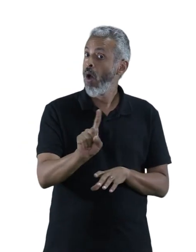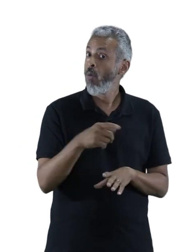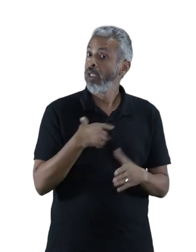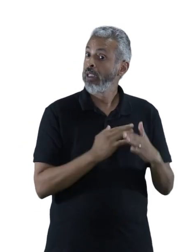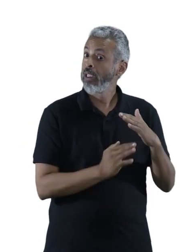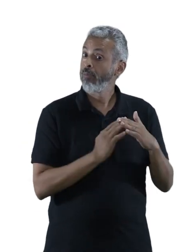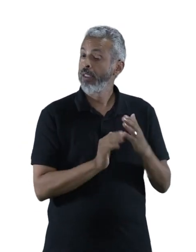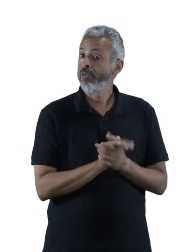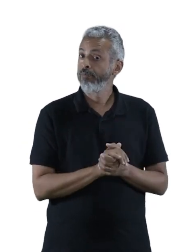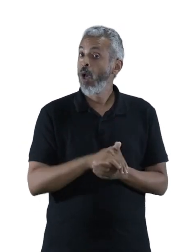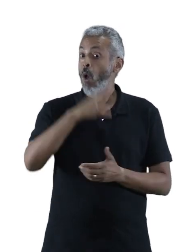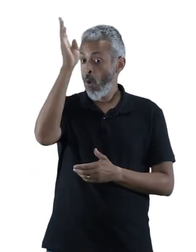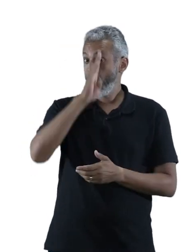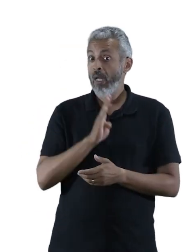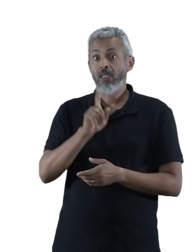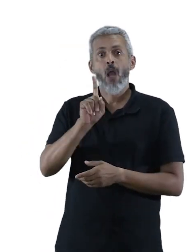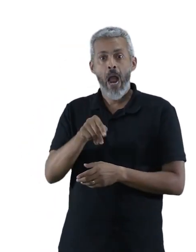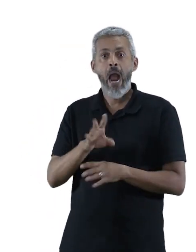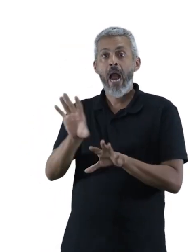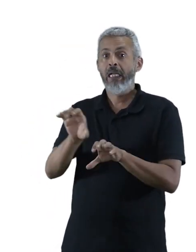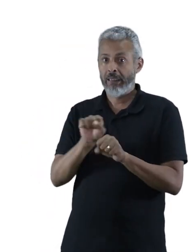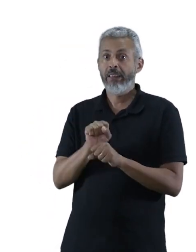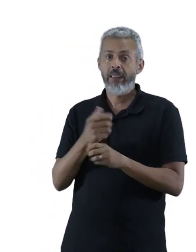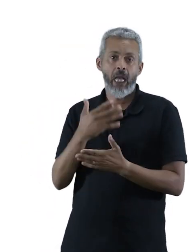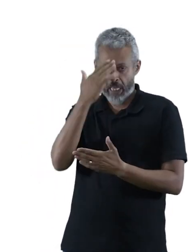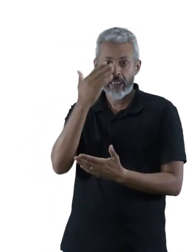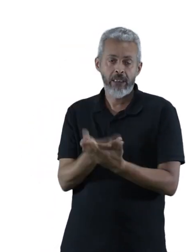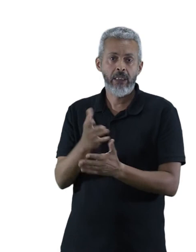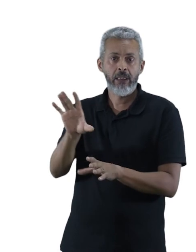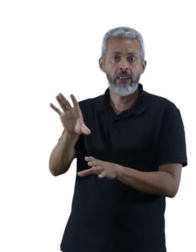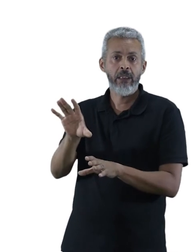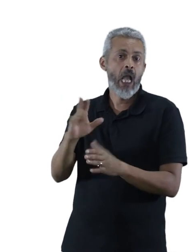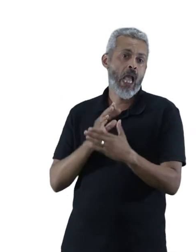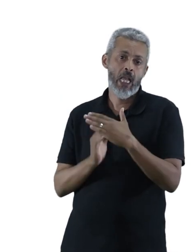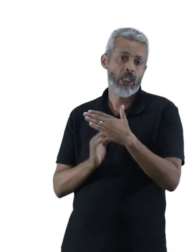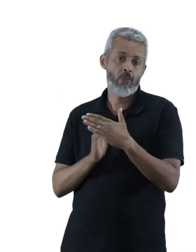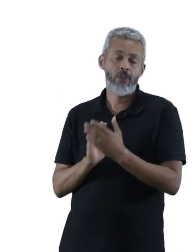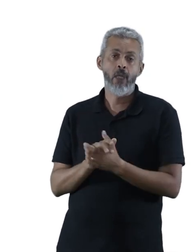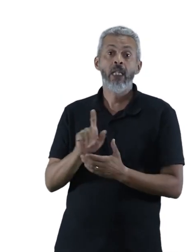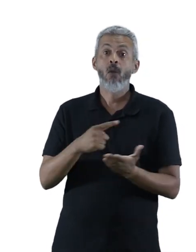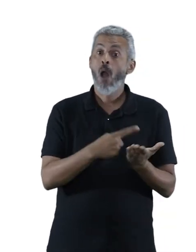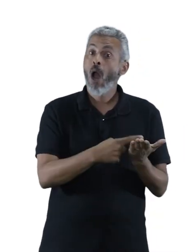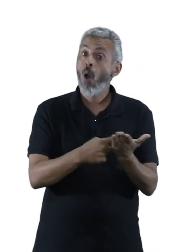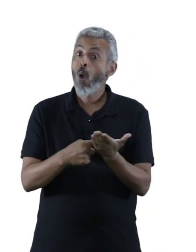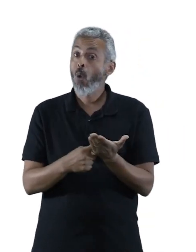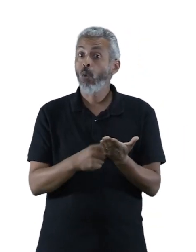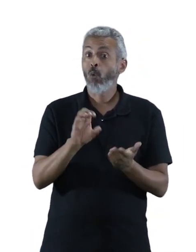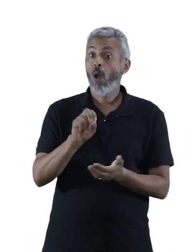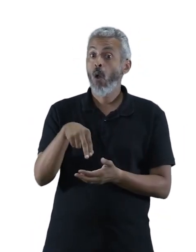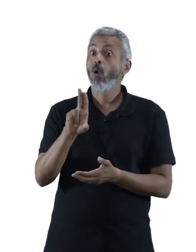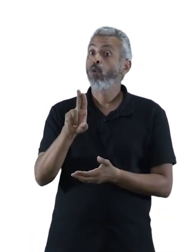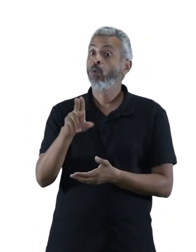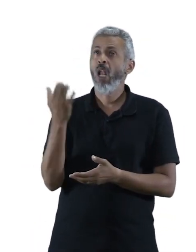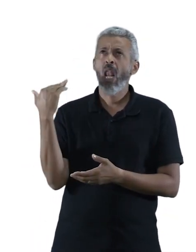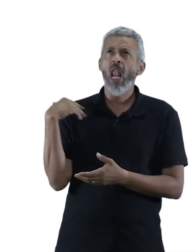E como eu já falei, o Brasil é um dos países que aceitam esses imigrantes, que faz parte de um acordo com a ONU desde a